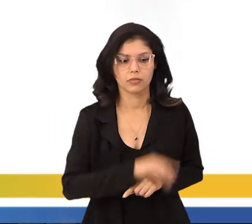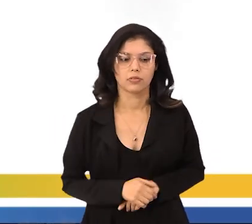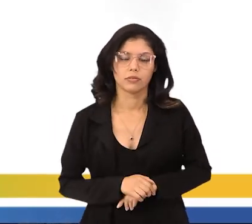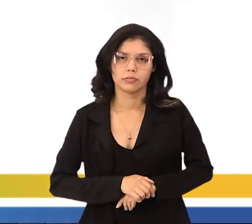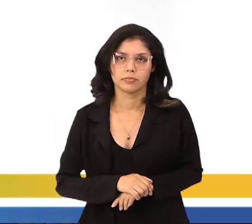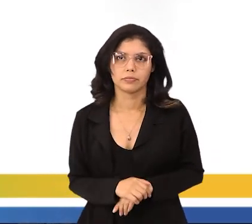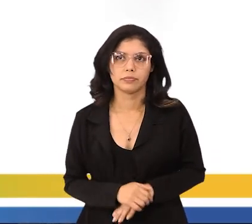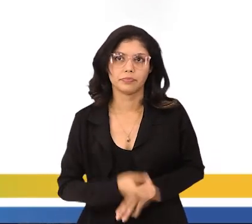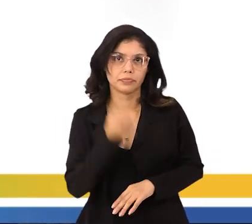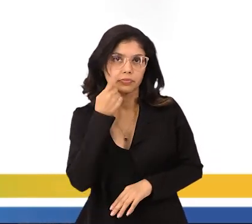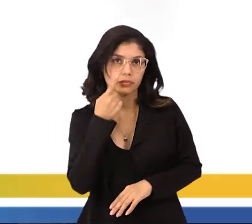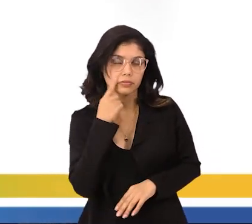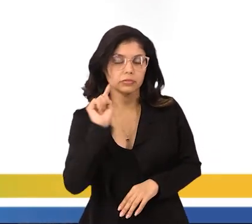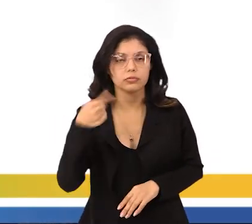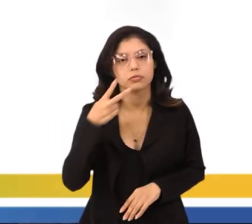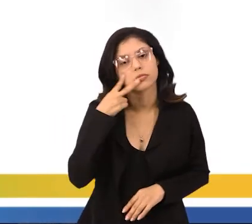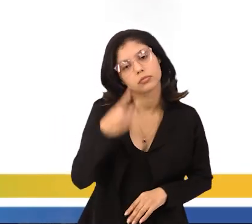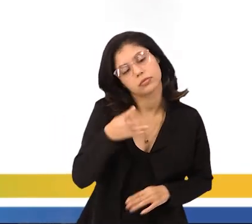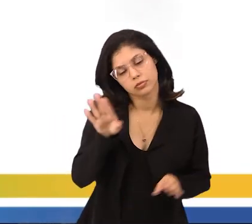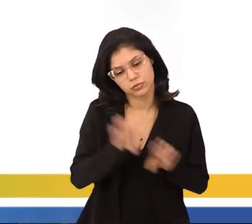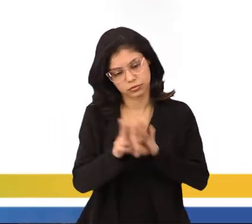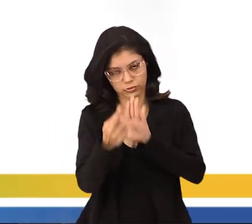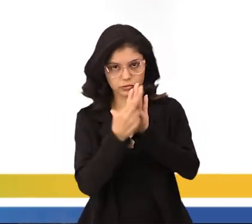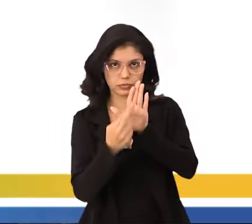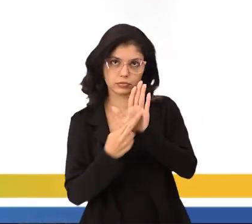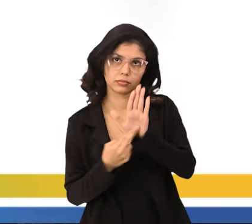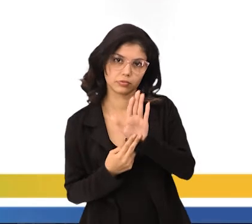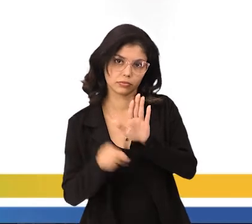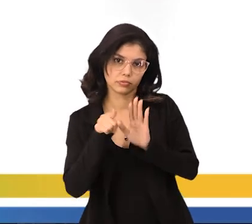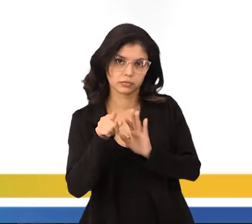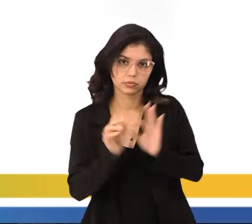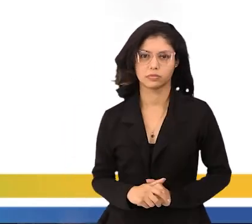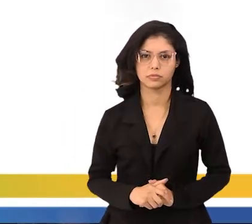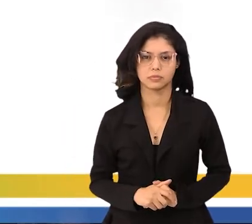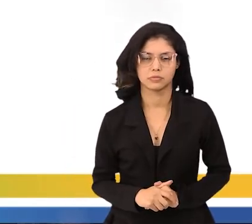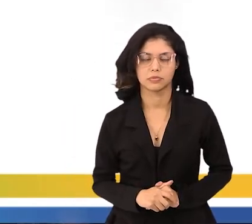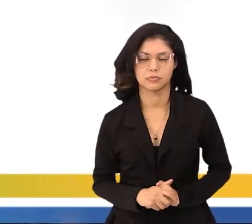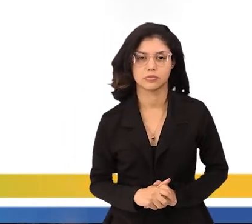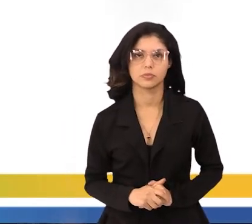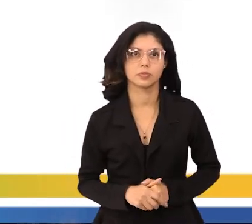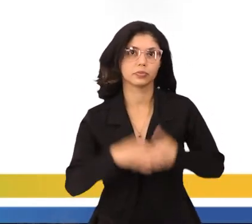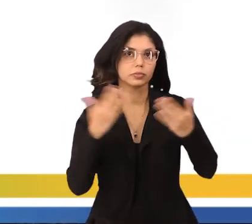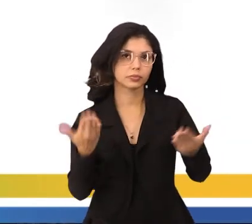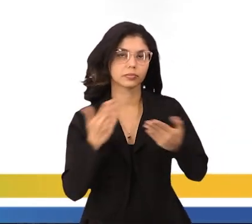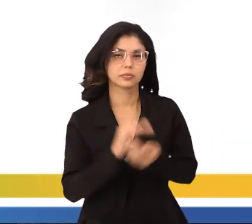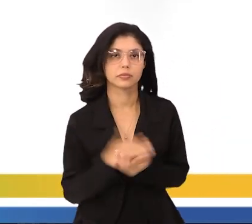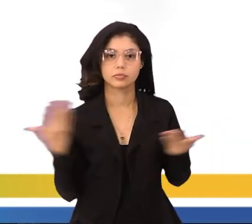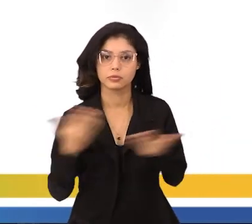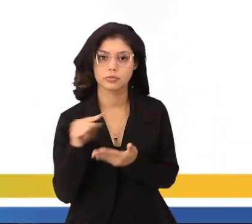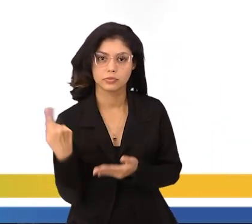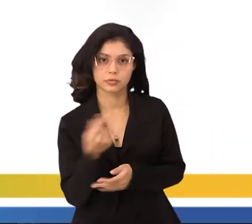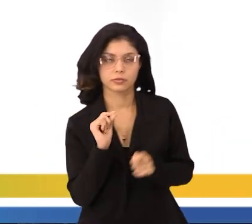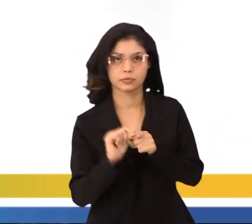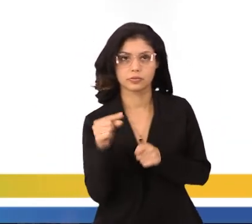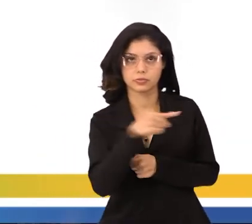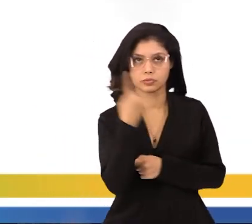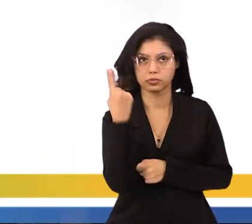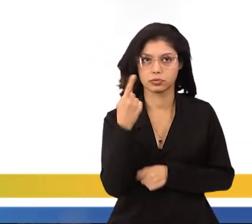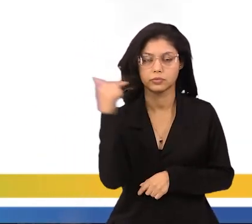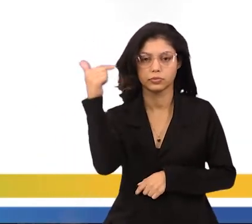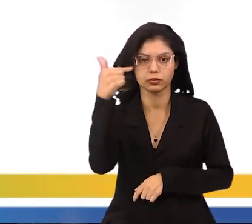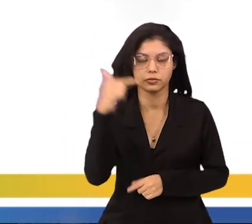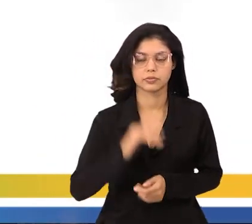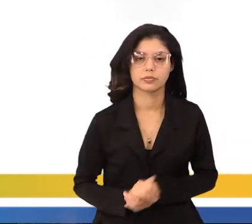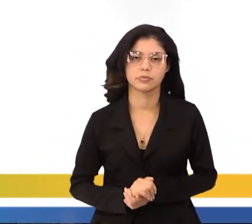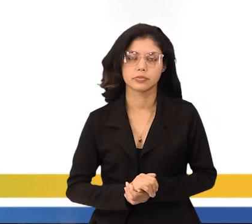10.000. E daqui a pouco a gente vai ver que existe uma regrinha para que você não fique errando isso aí. Então, gente, agora faremos menos 1 ao